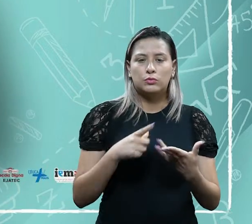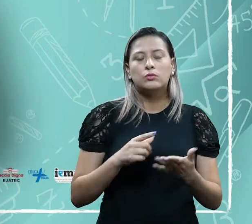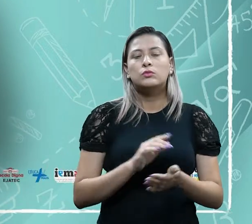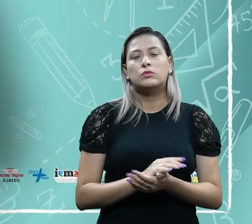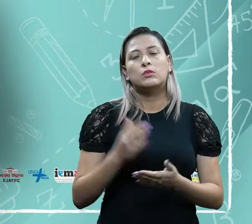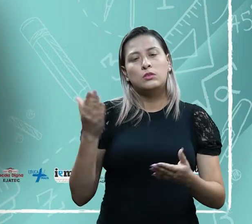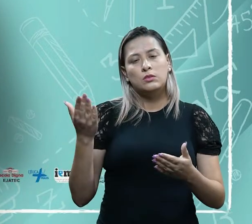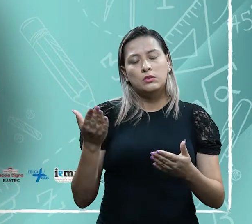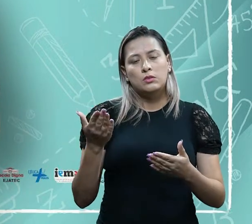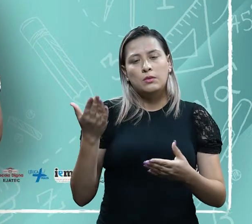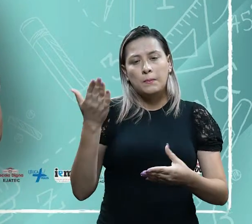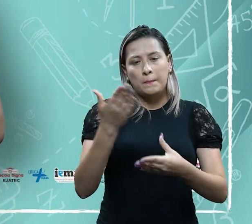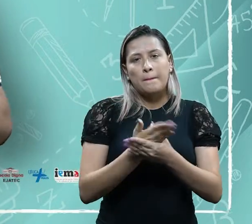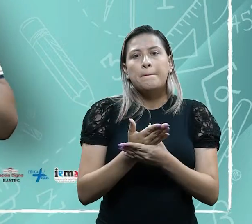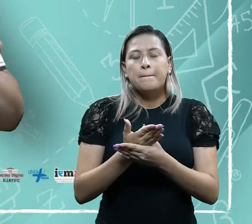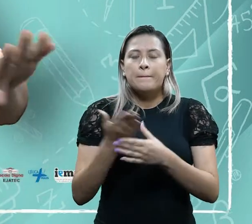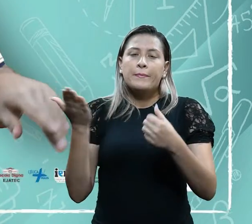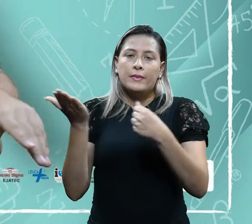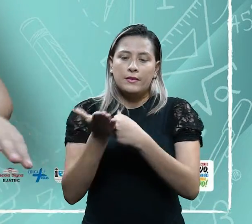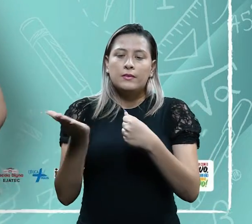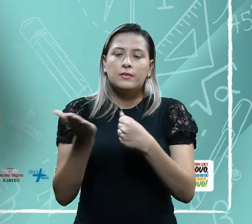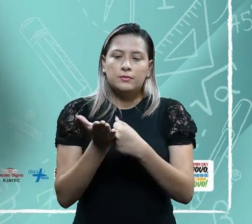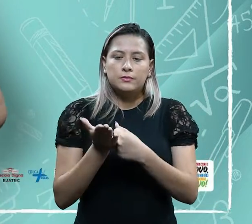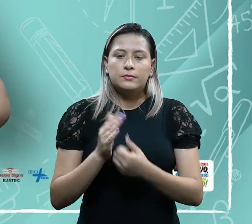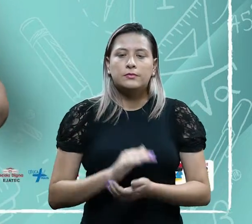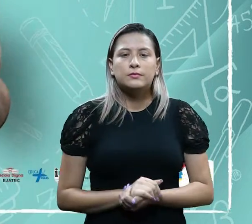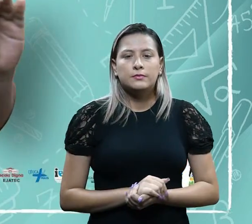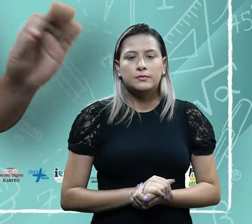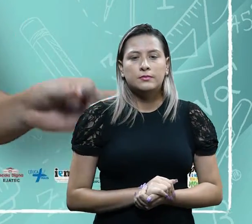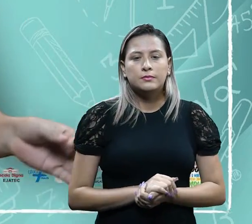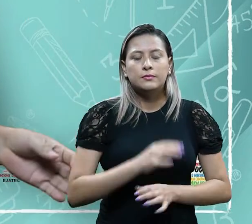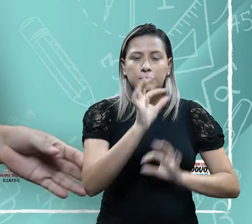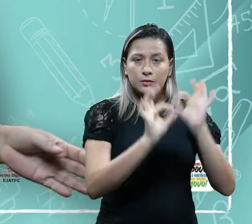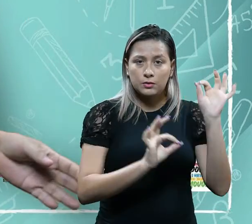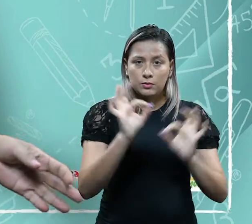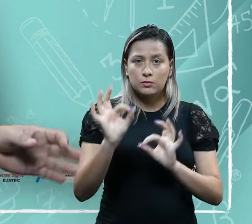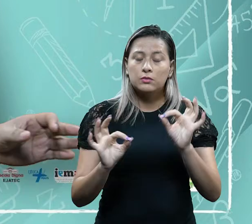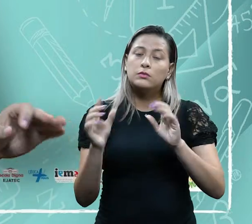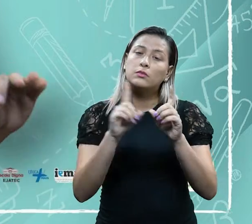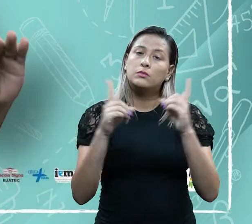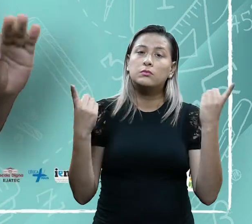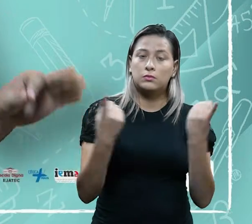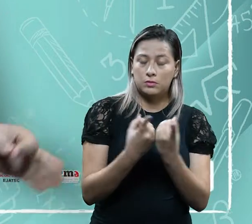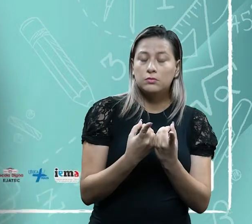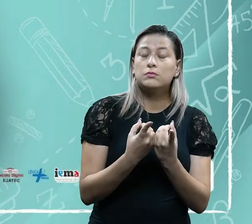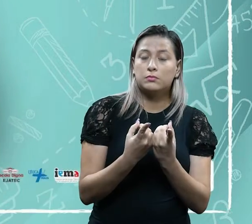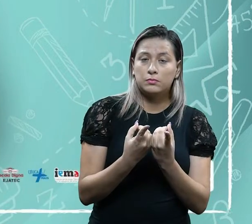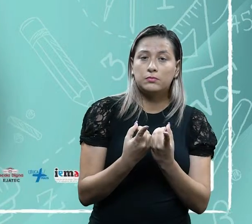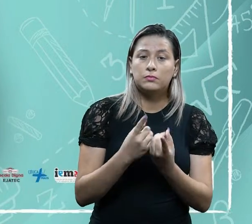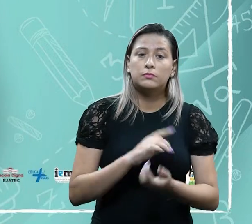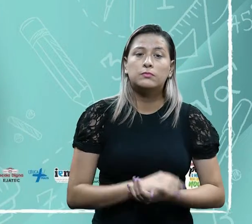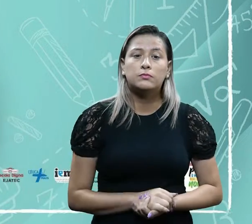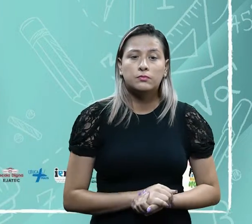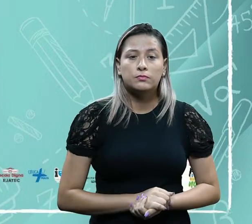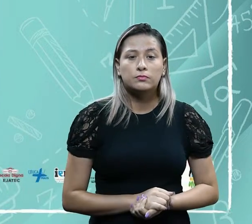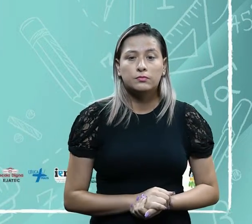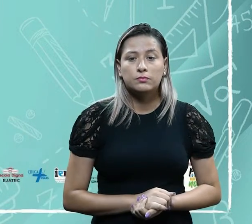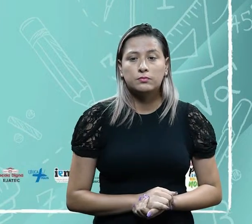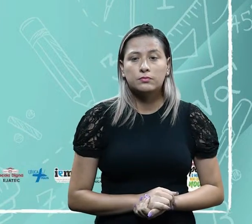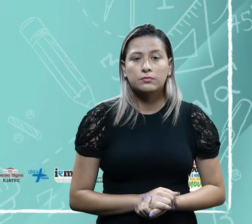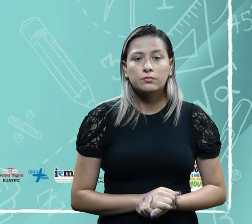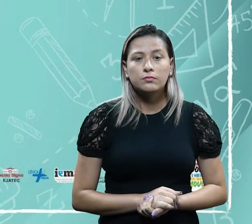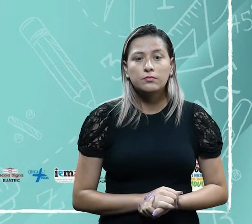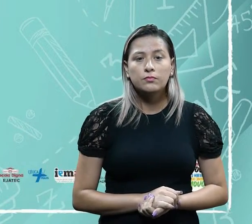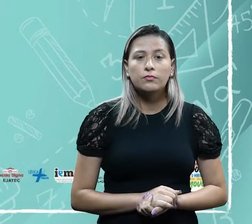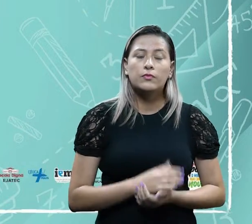intermediário justamente para fazer com que, né, desafogassem esses setores onde os arquivos correntes ficam